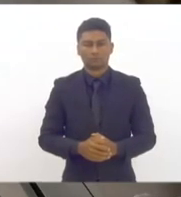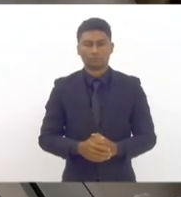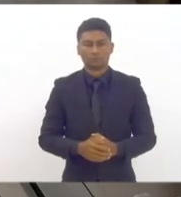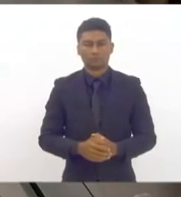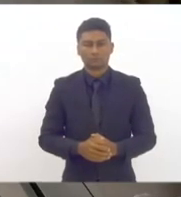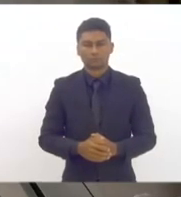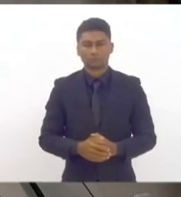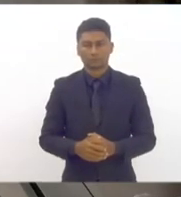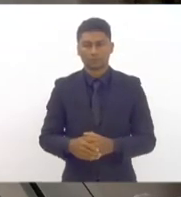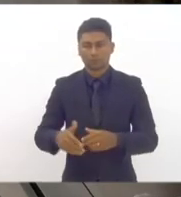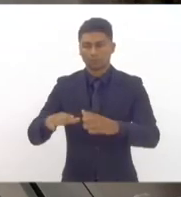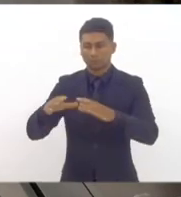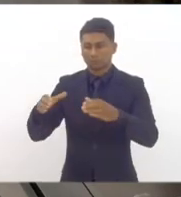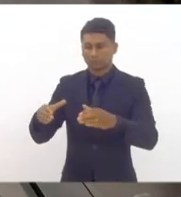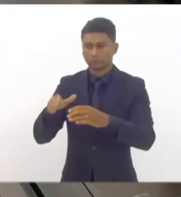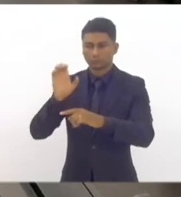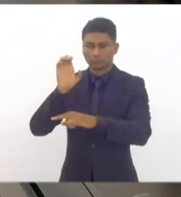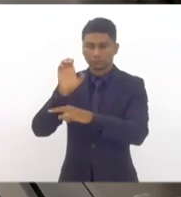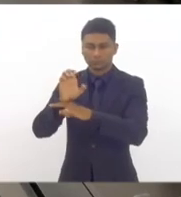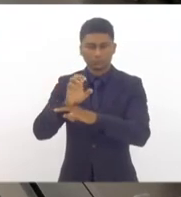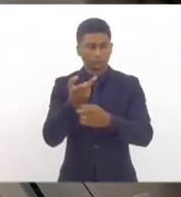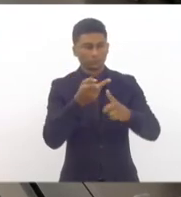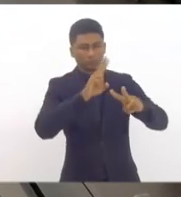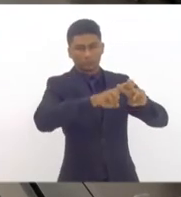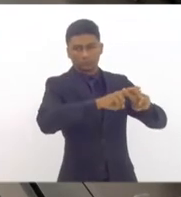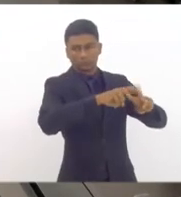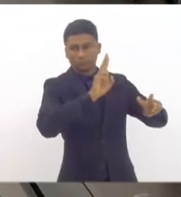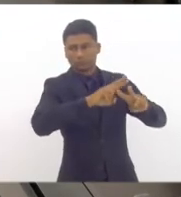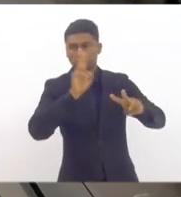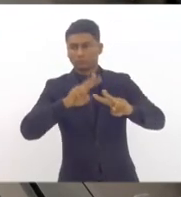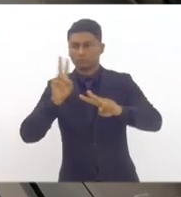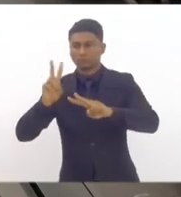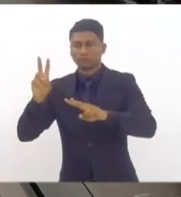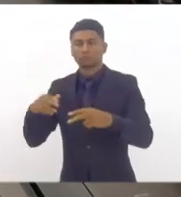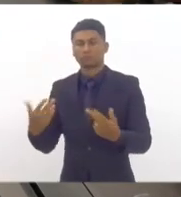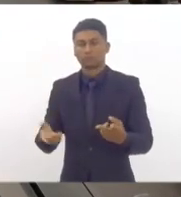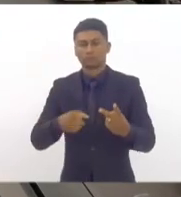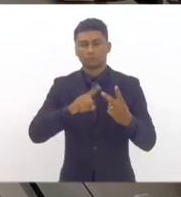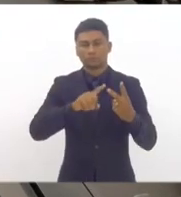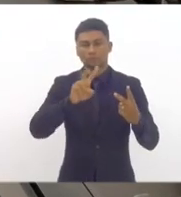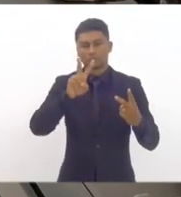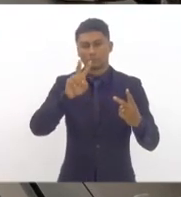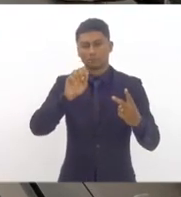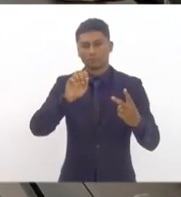Frente Estadual pelo Desencarceramento. A frente mantém Valéria Pedro.